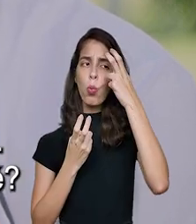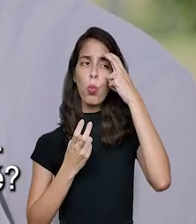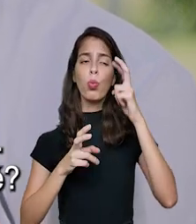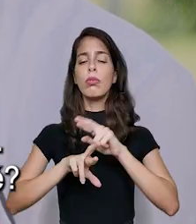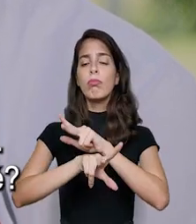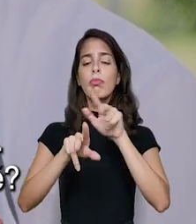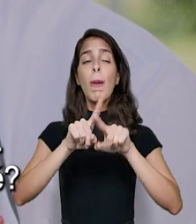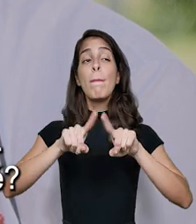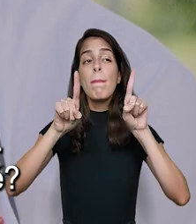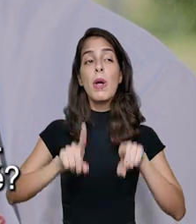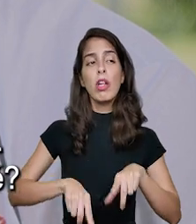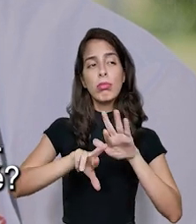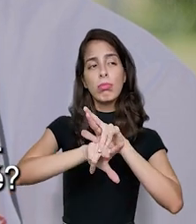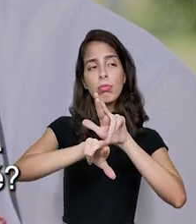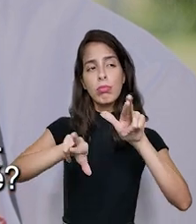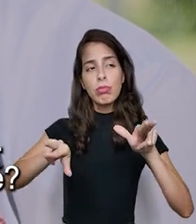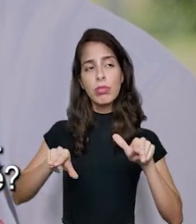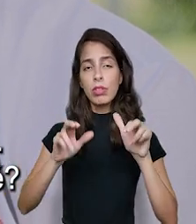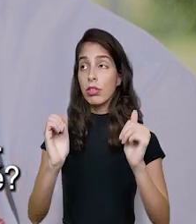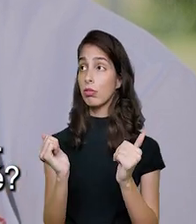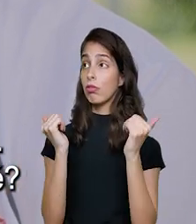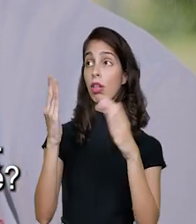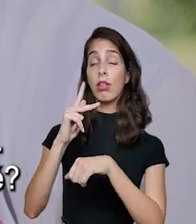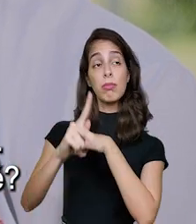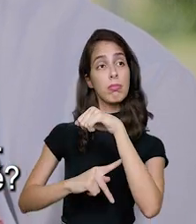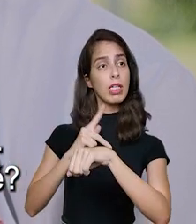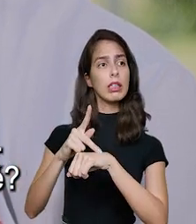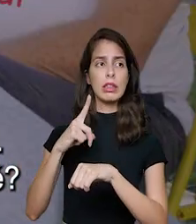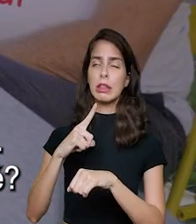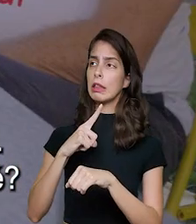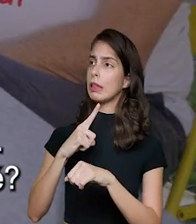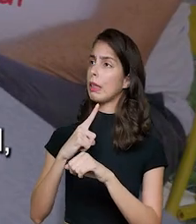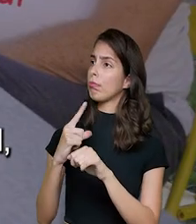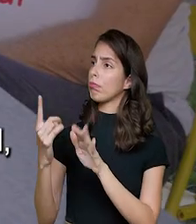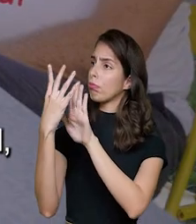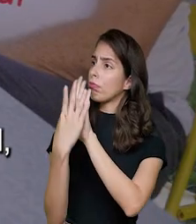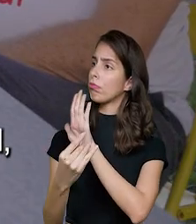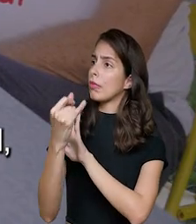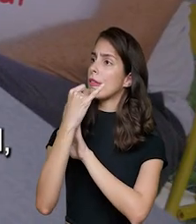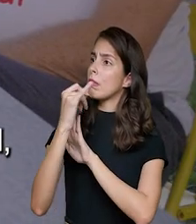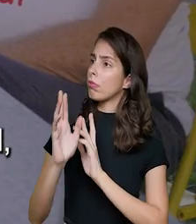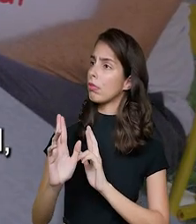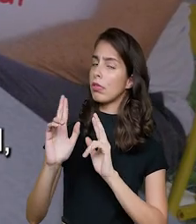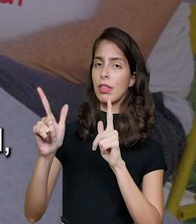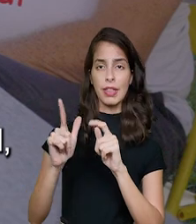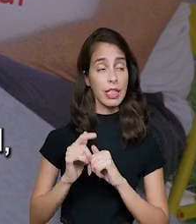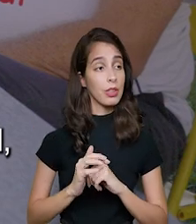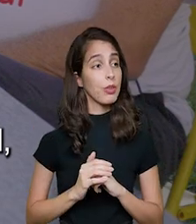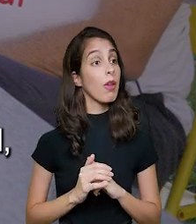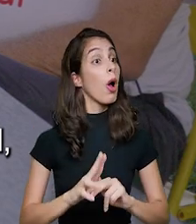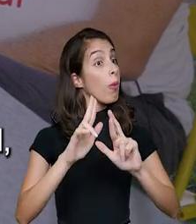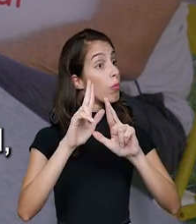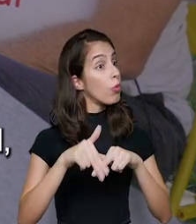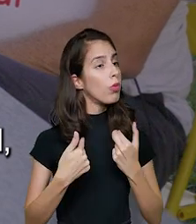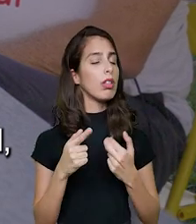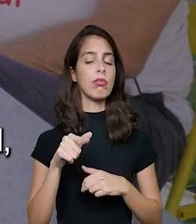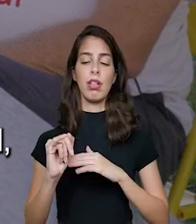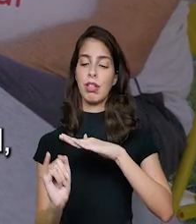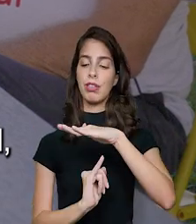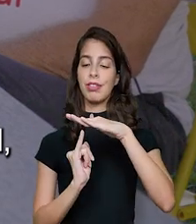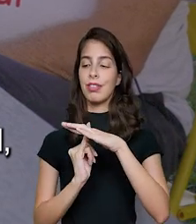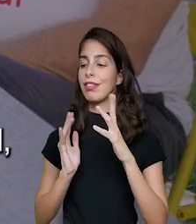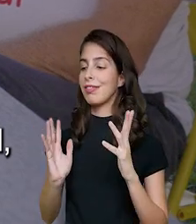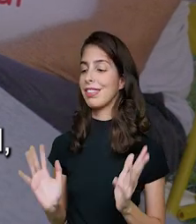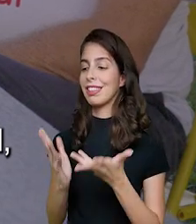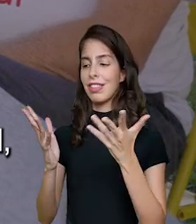profissional né Nós temos um modelo muito diferente né um modelo um modelo que verticaliza a educação profissional ou seja